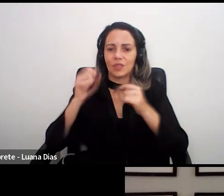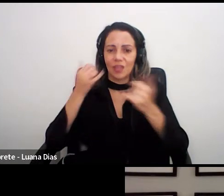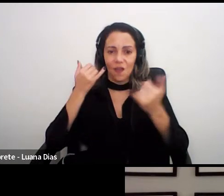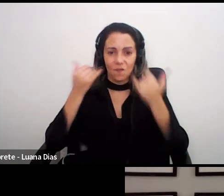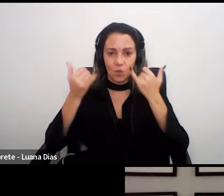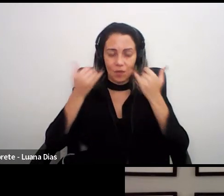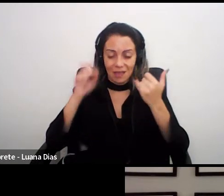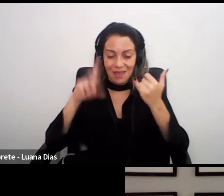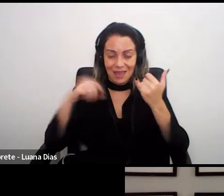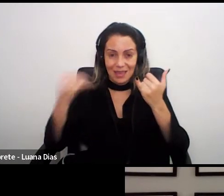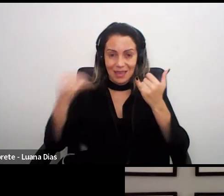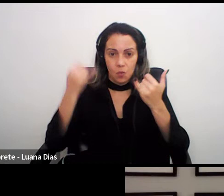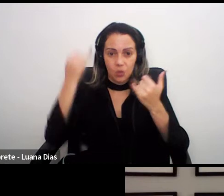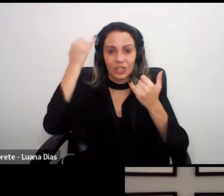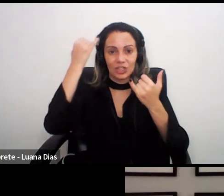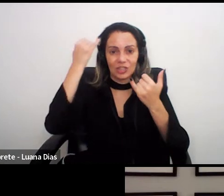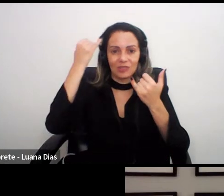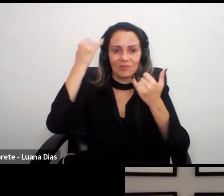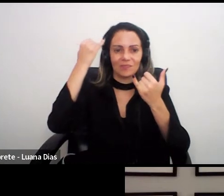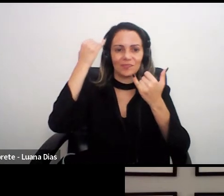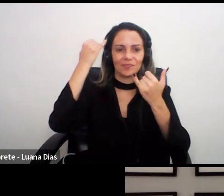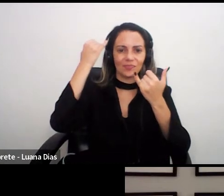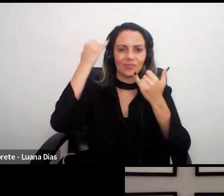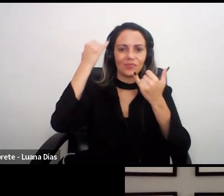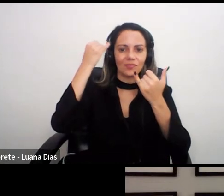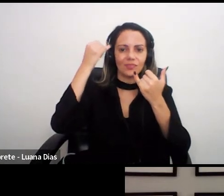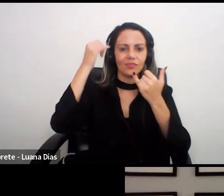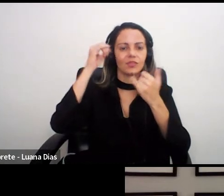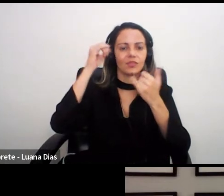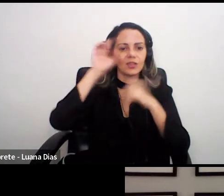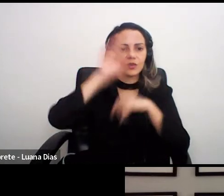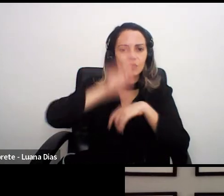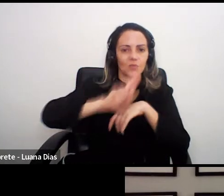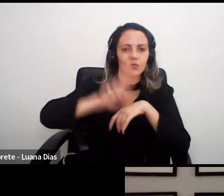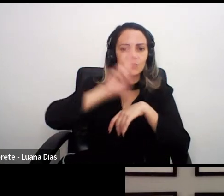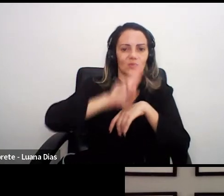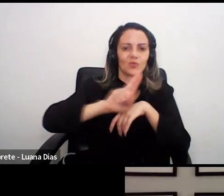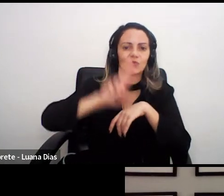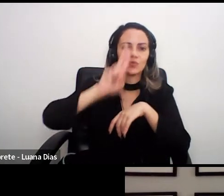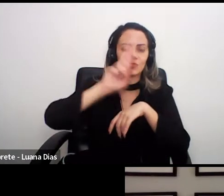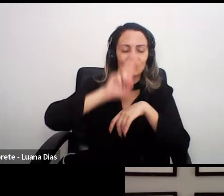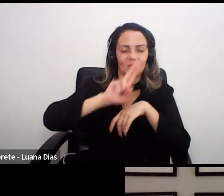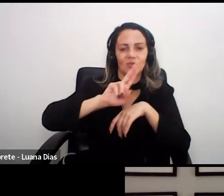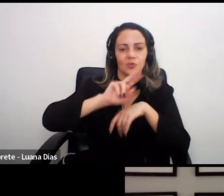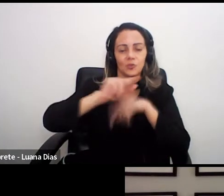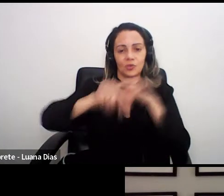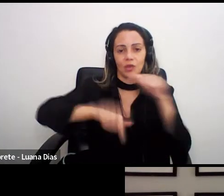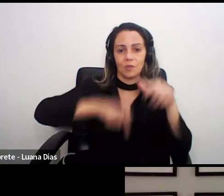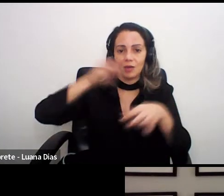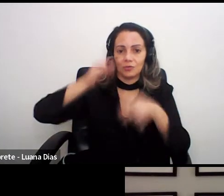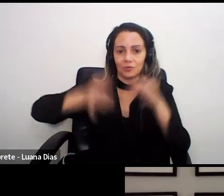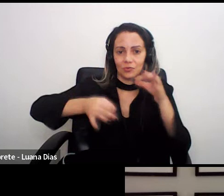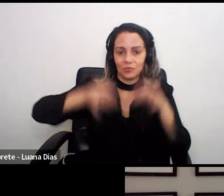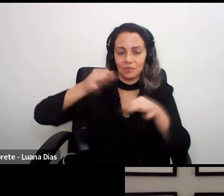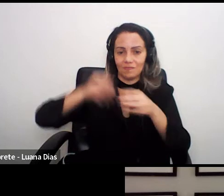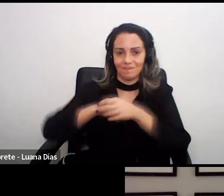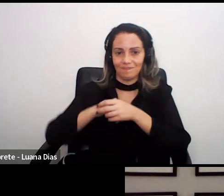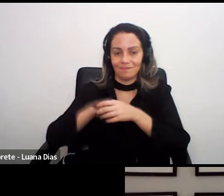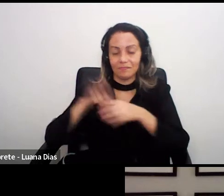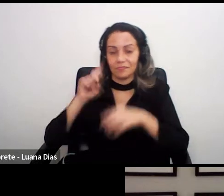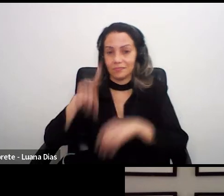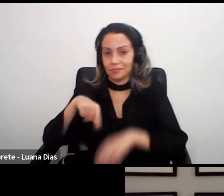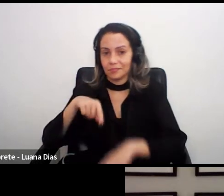que é importante como instrumental para o exercício da jurisdição. Uhum. Porque é impressionante quando a gente